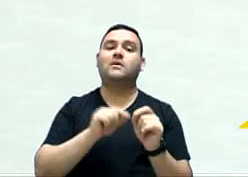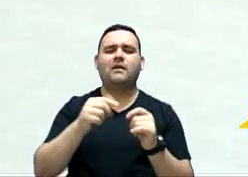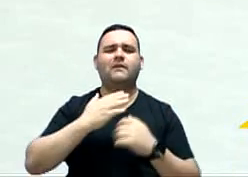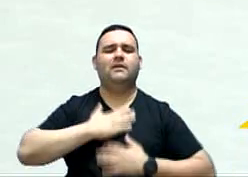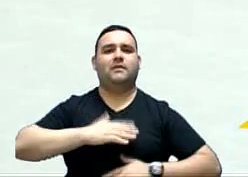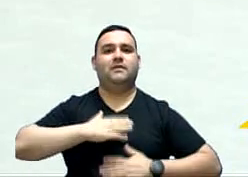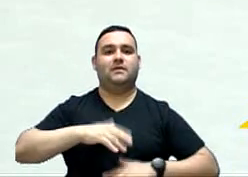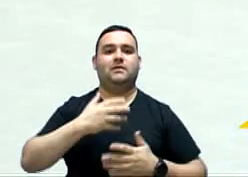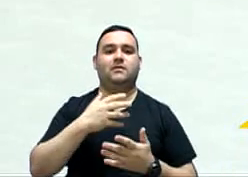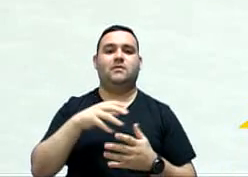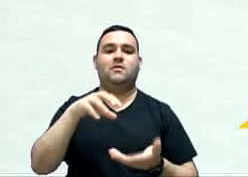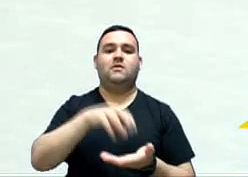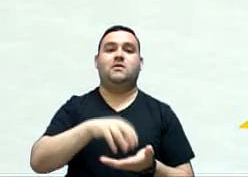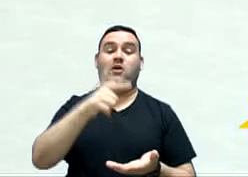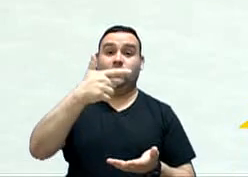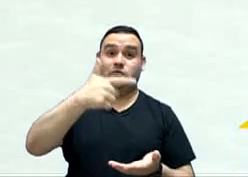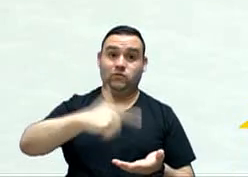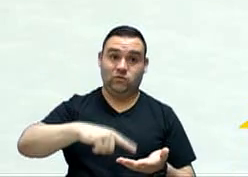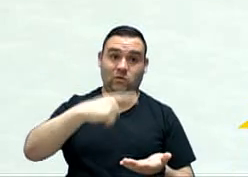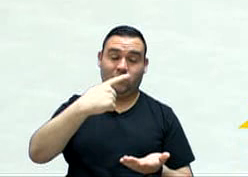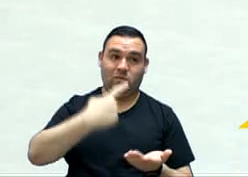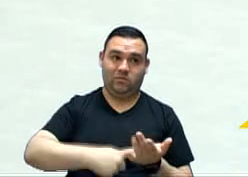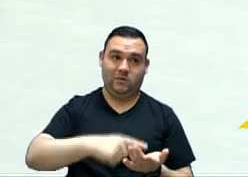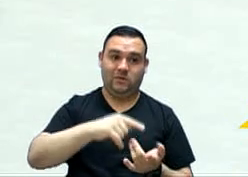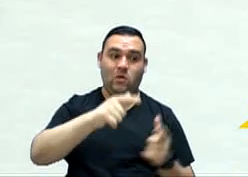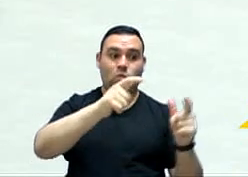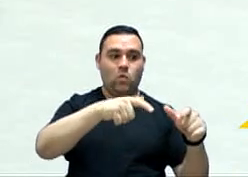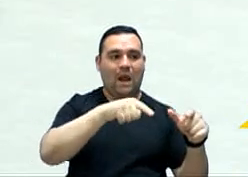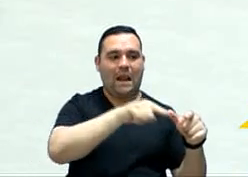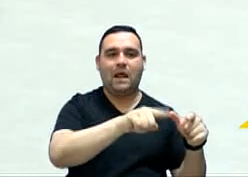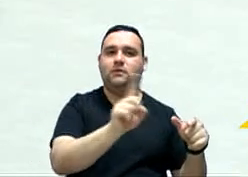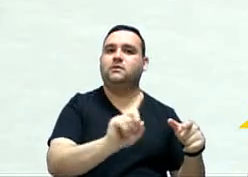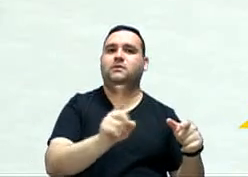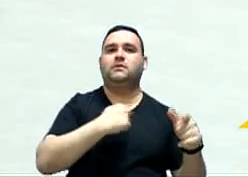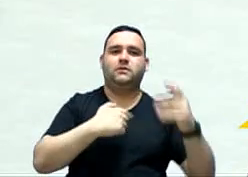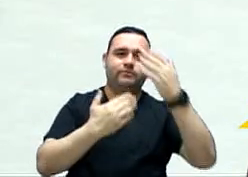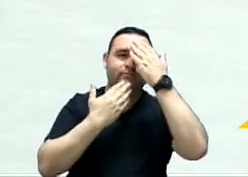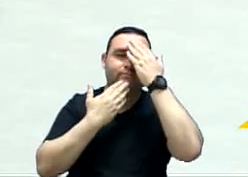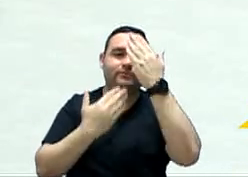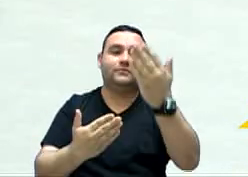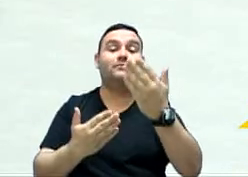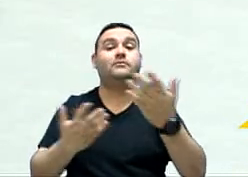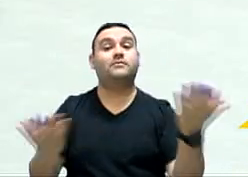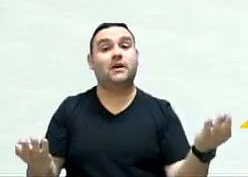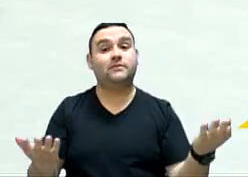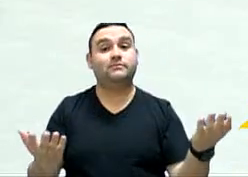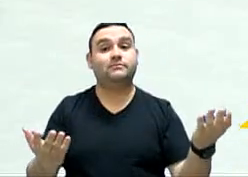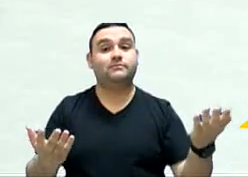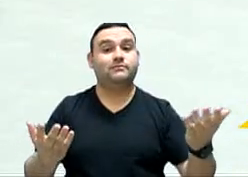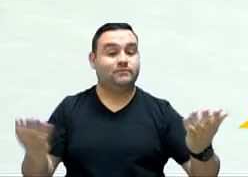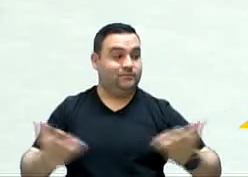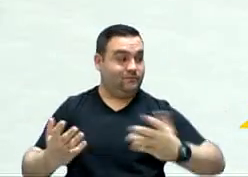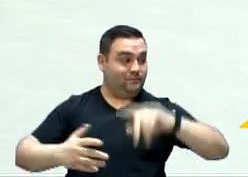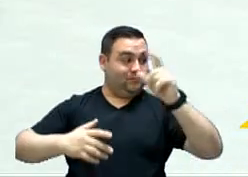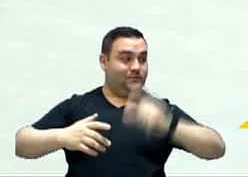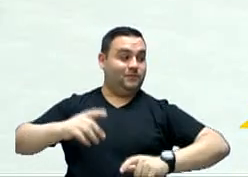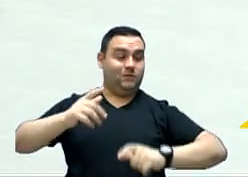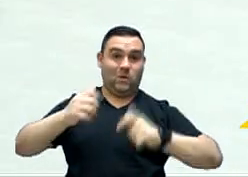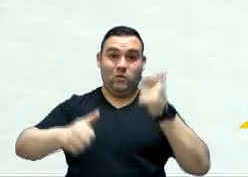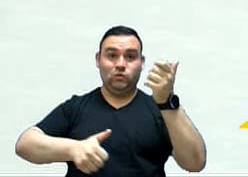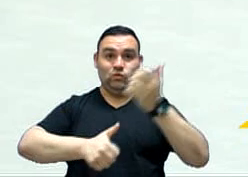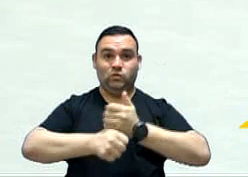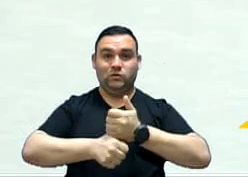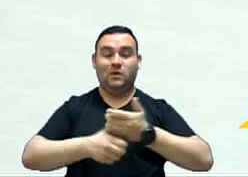sossegado Santo Pop não será renovado lá no local. Eu agradeço, Cíntia, mas, infelizmente, a pessoa que ficou no seu